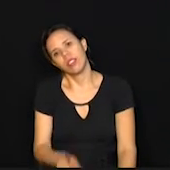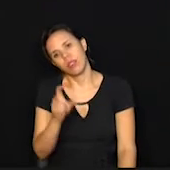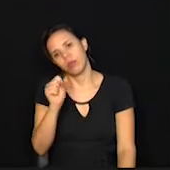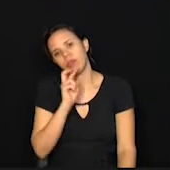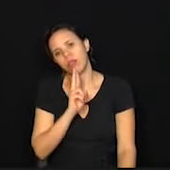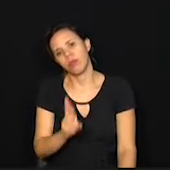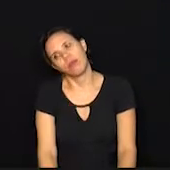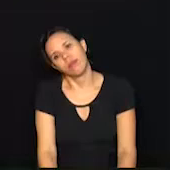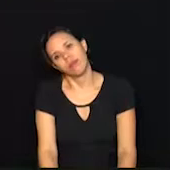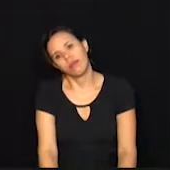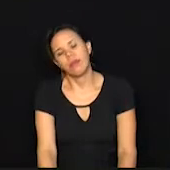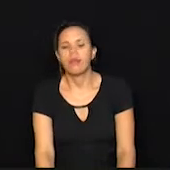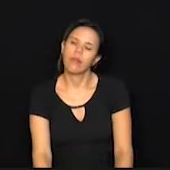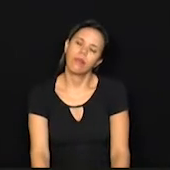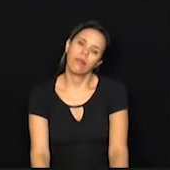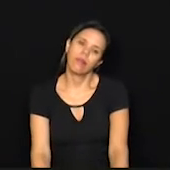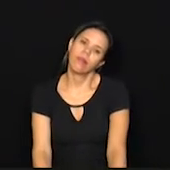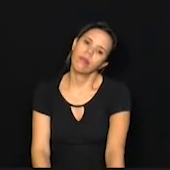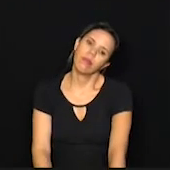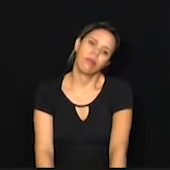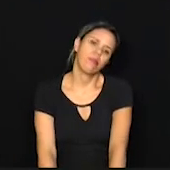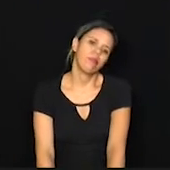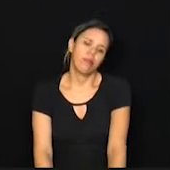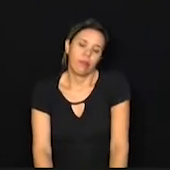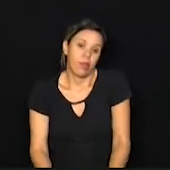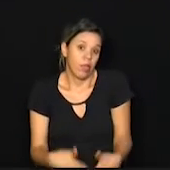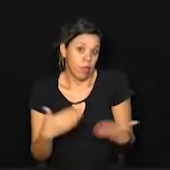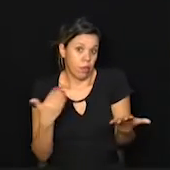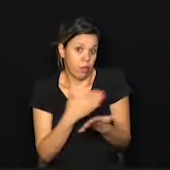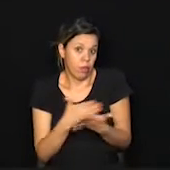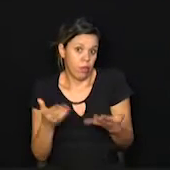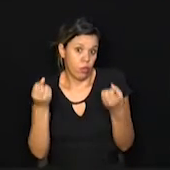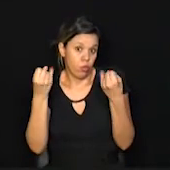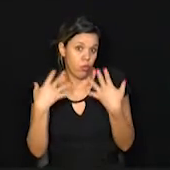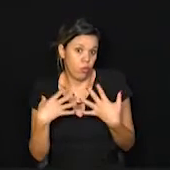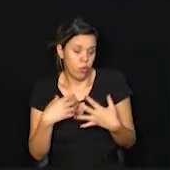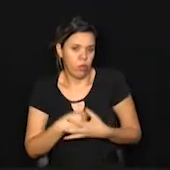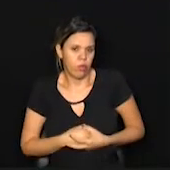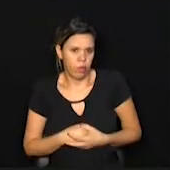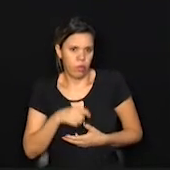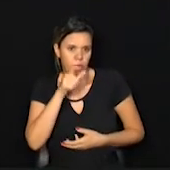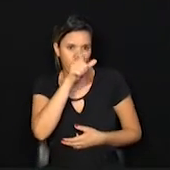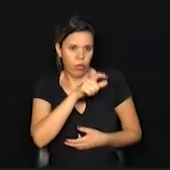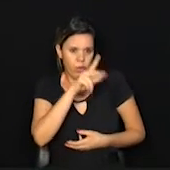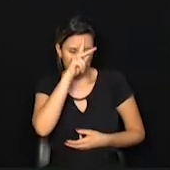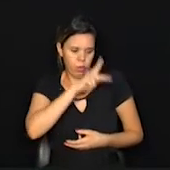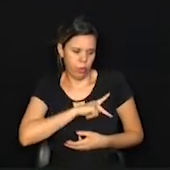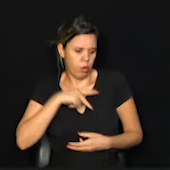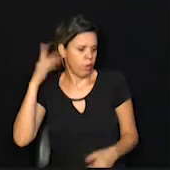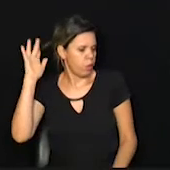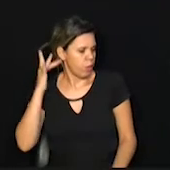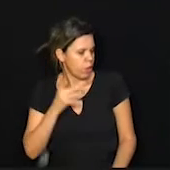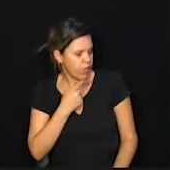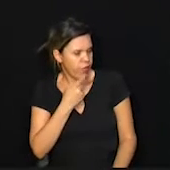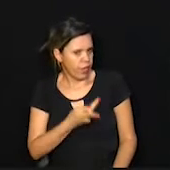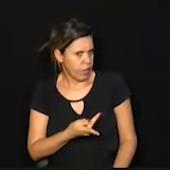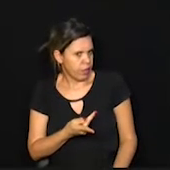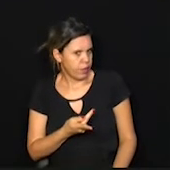você puder responder então eu vou começar a comentando algo que você disse